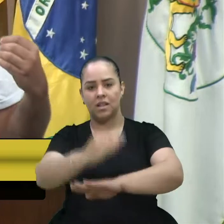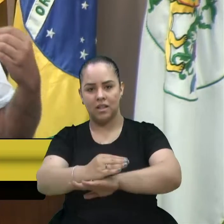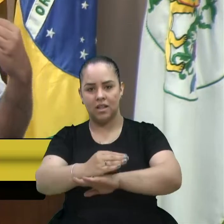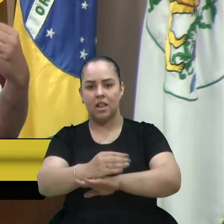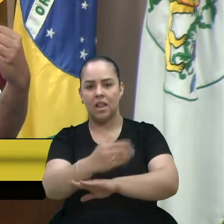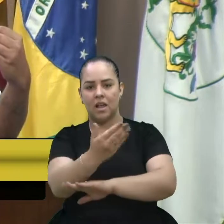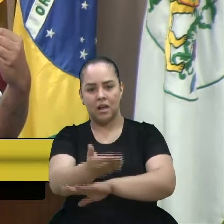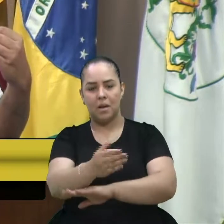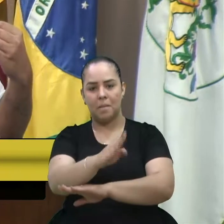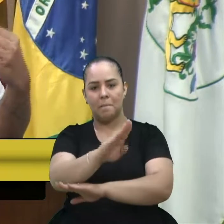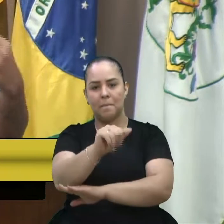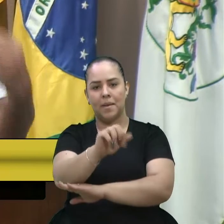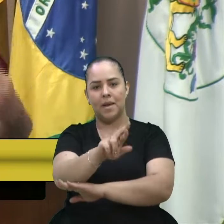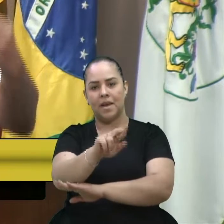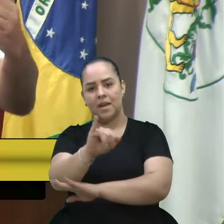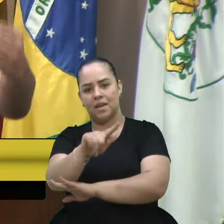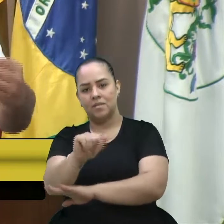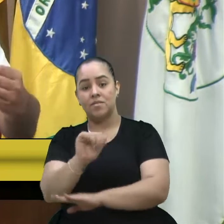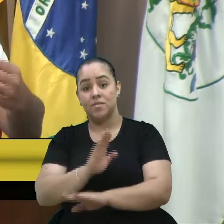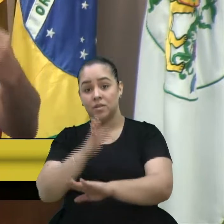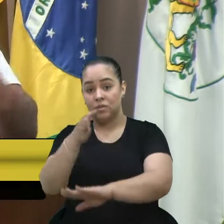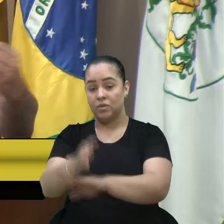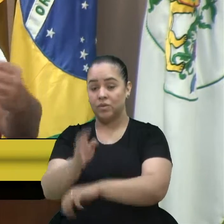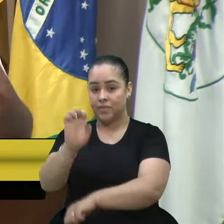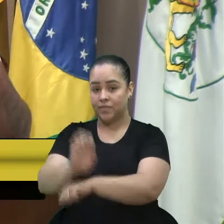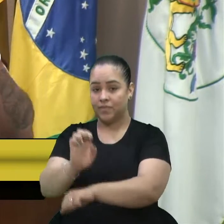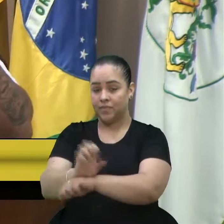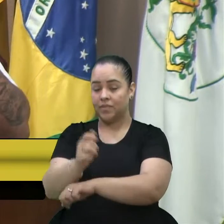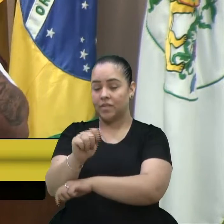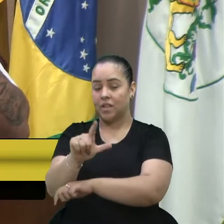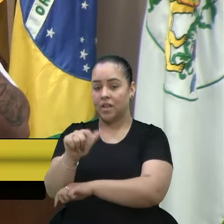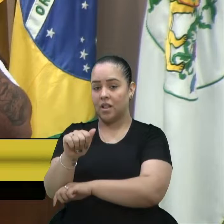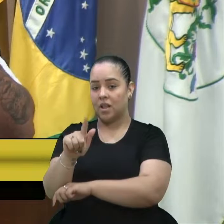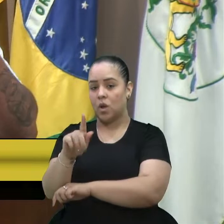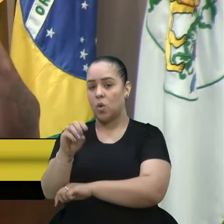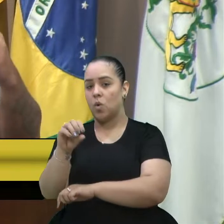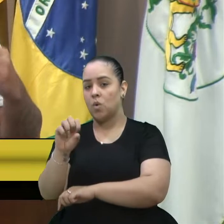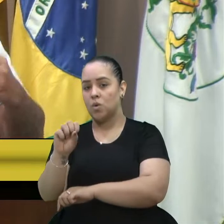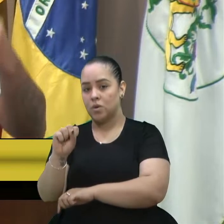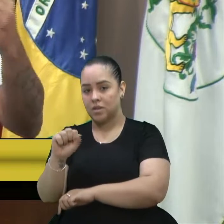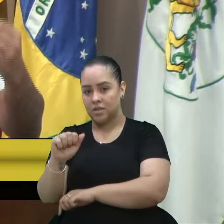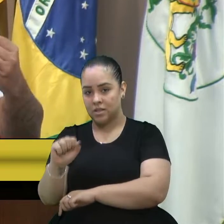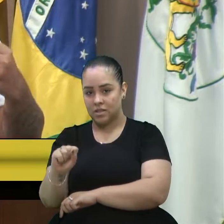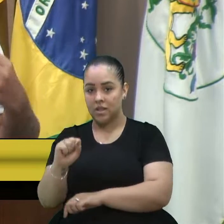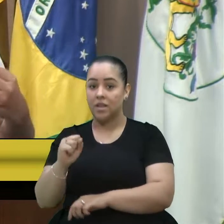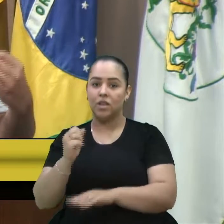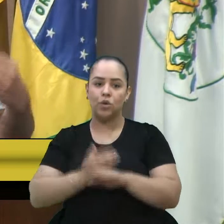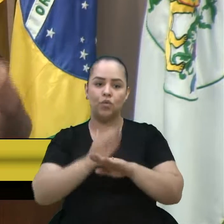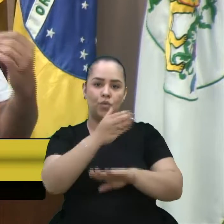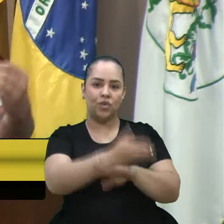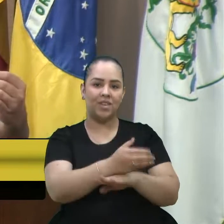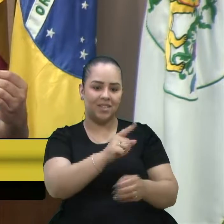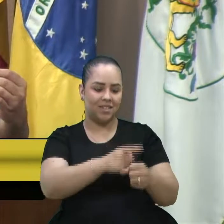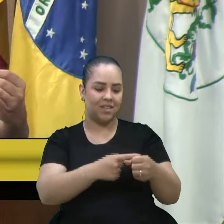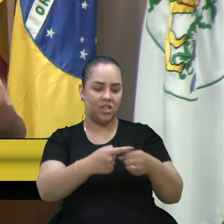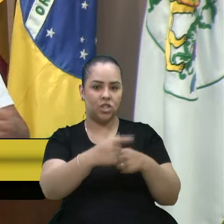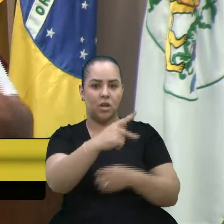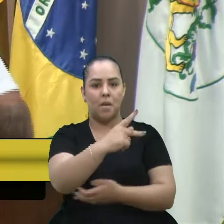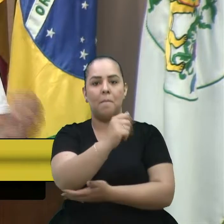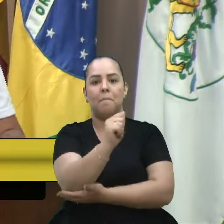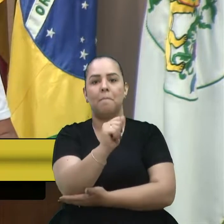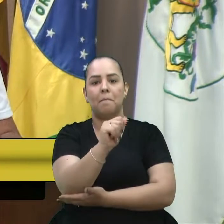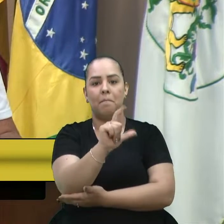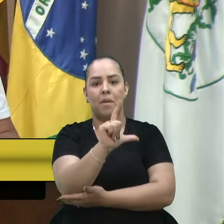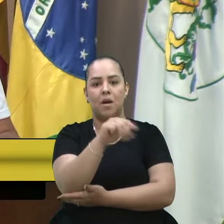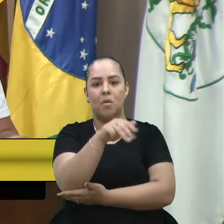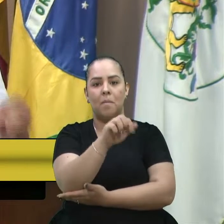Alagoas e fui ao interior, até a cidade de Palmares. Fica numa cidade muito quente. É um roteiro turístico